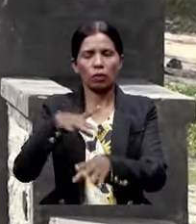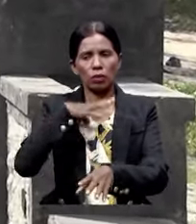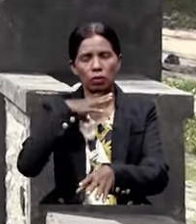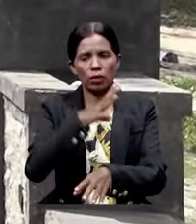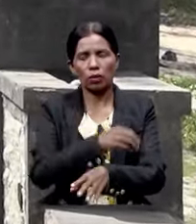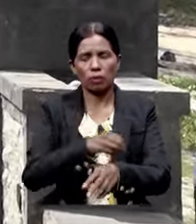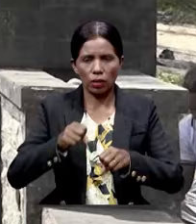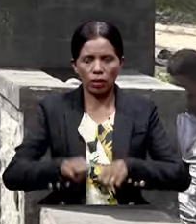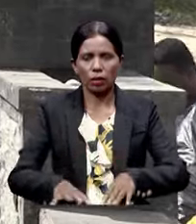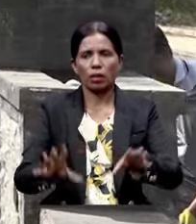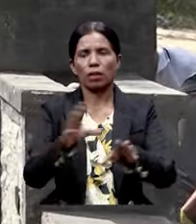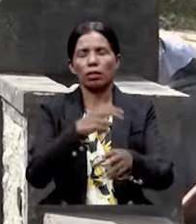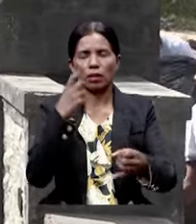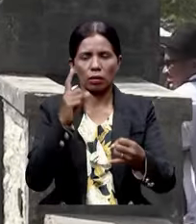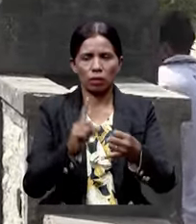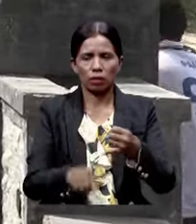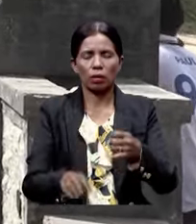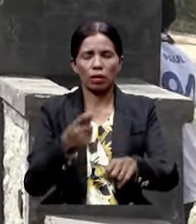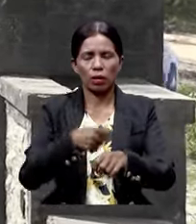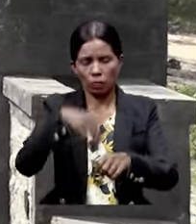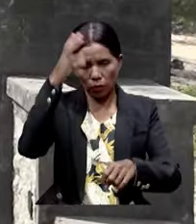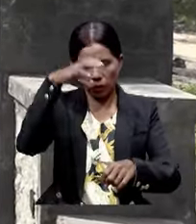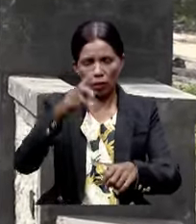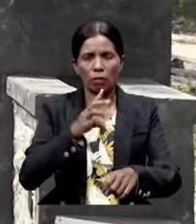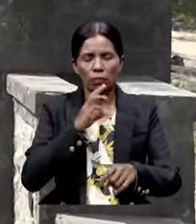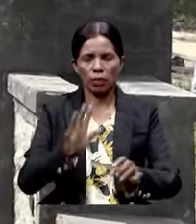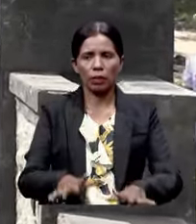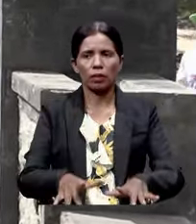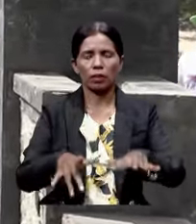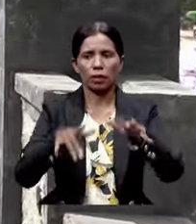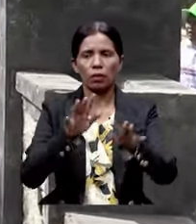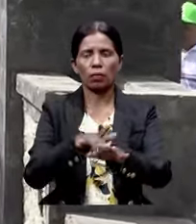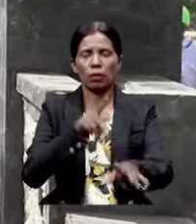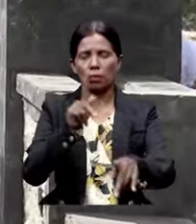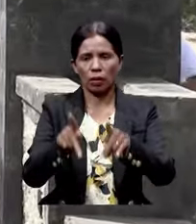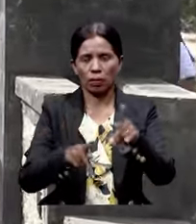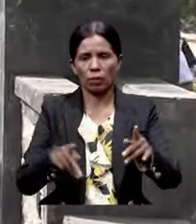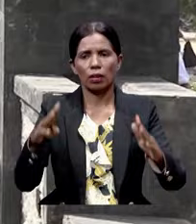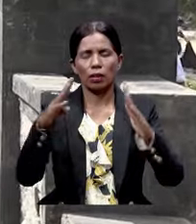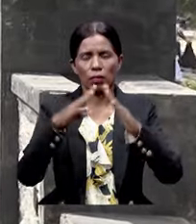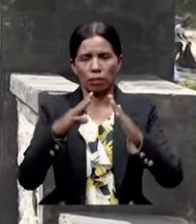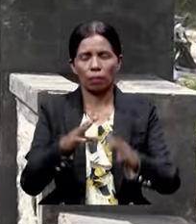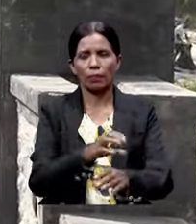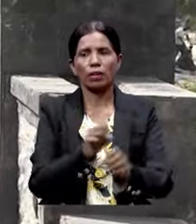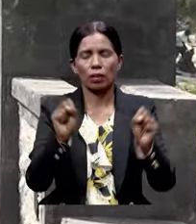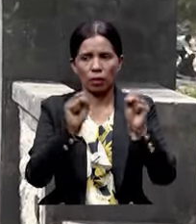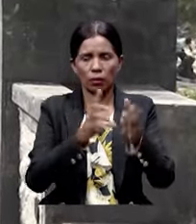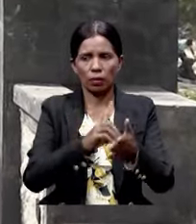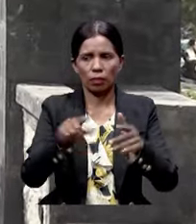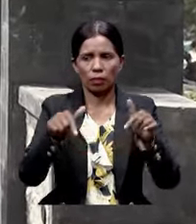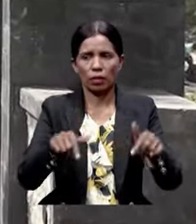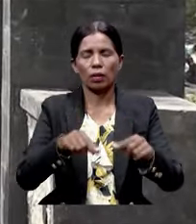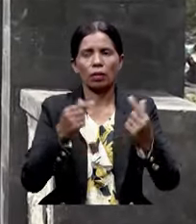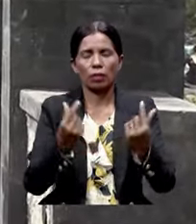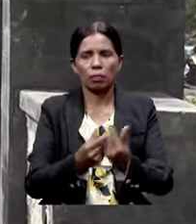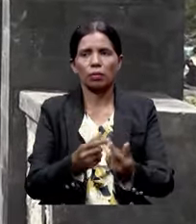mota notasi ibun, ikusmai banhira tempo udang musu inundasang afeta hikas ba komunidade. Ia sabdu semana ne empresa Timor